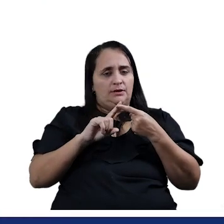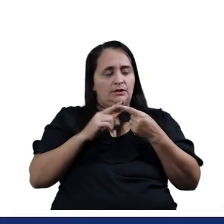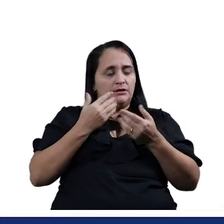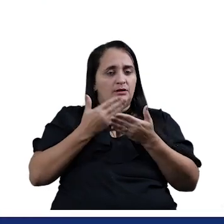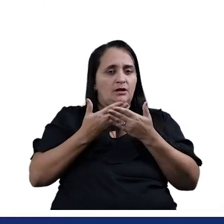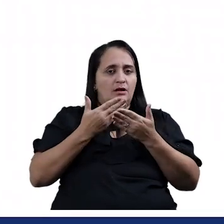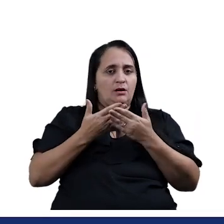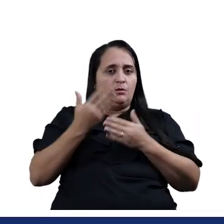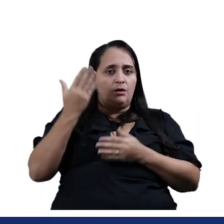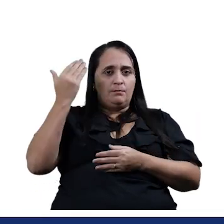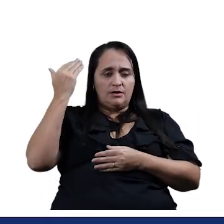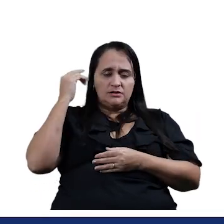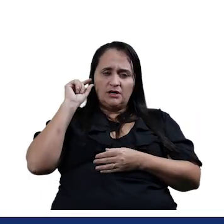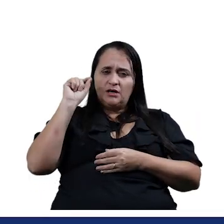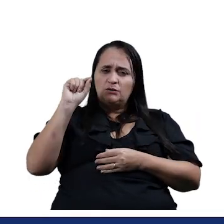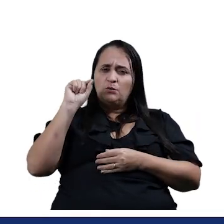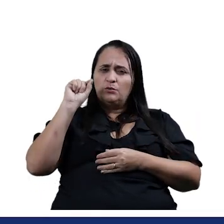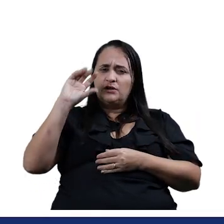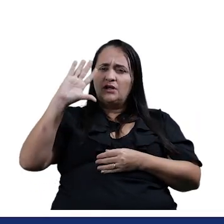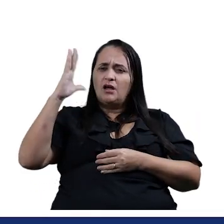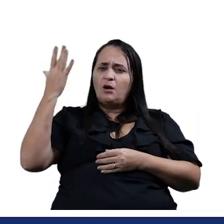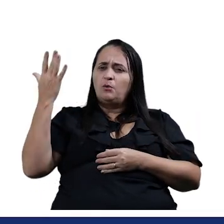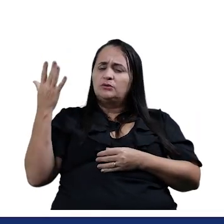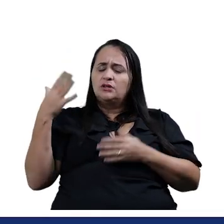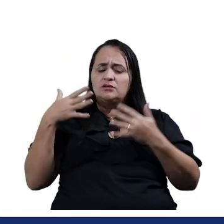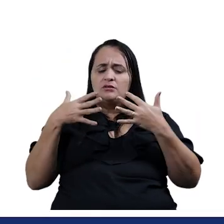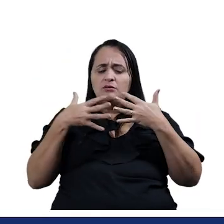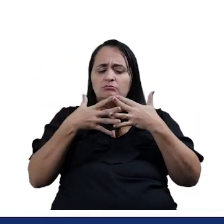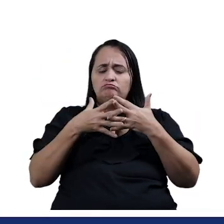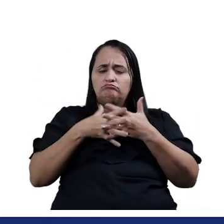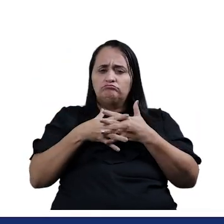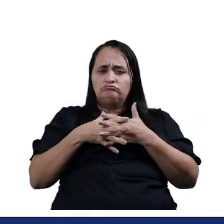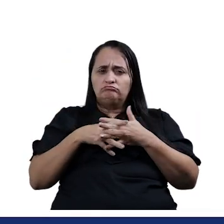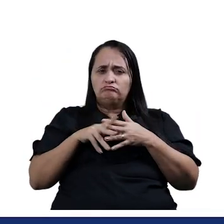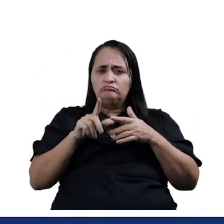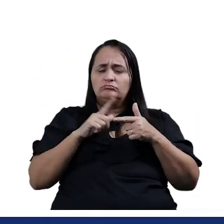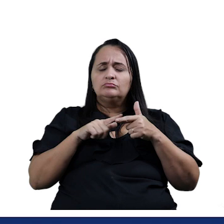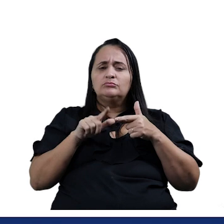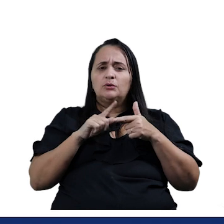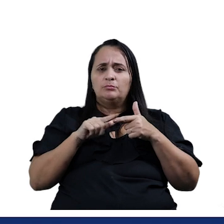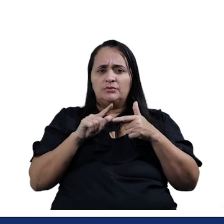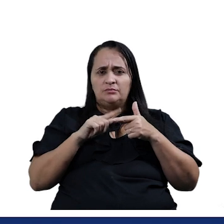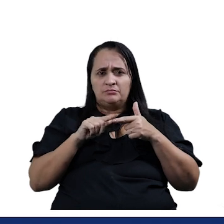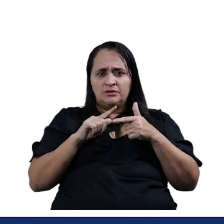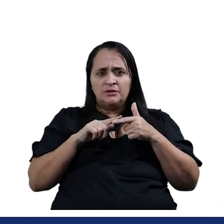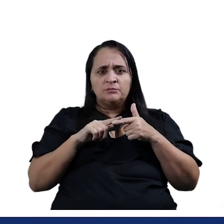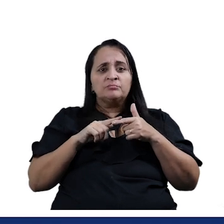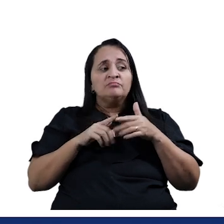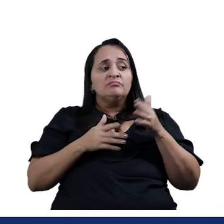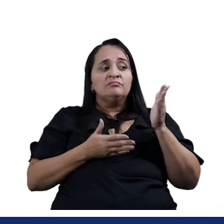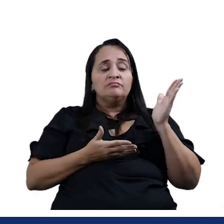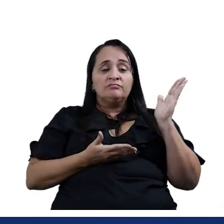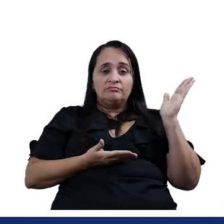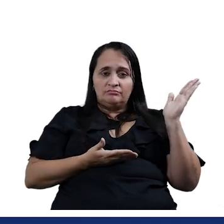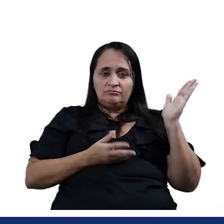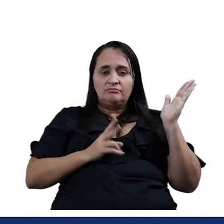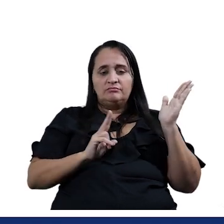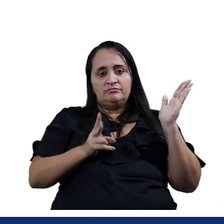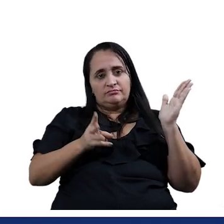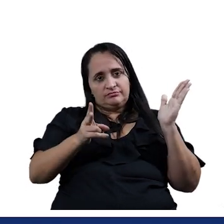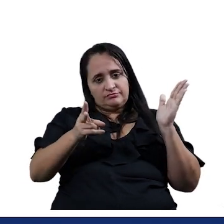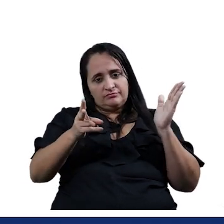anterior foi em relação ao conflito, ao problema que existia, né? E é dessa questão que a gente